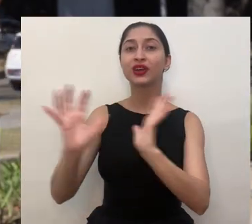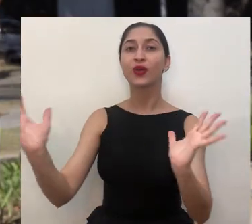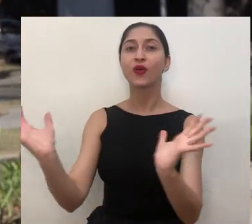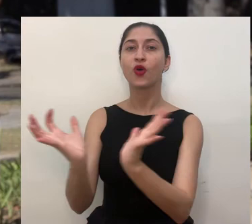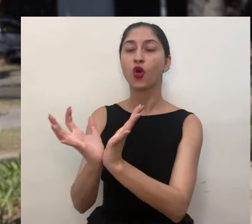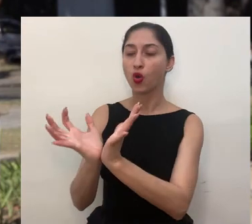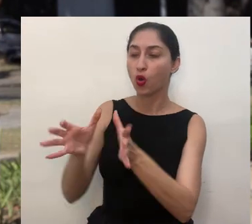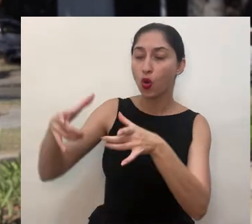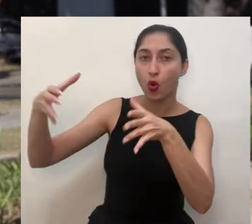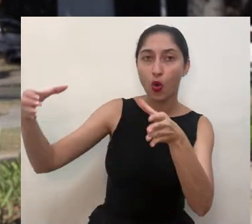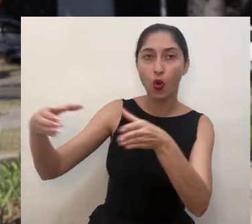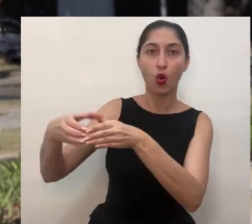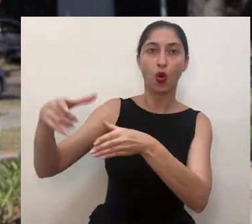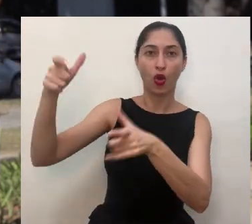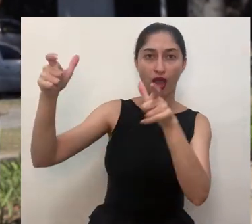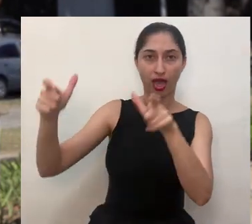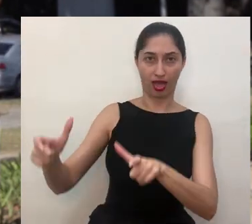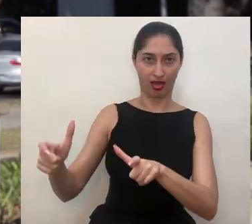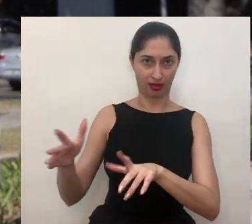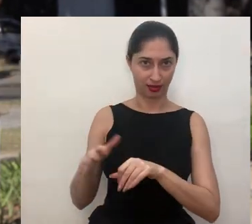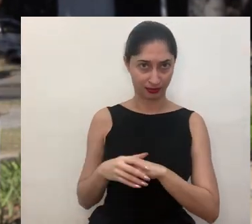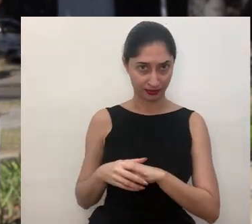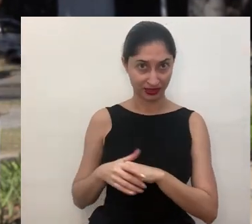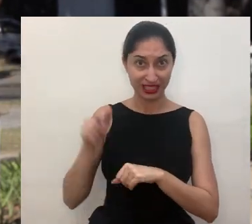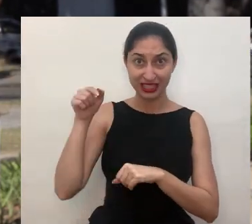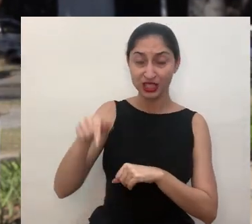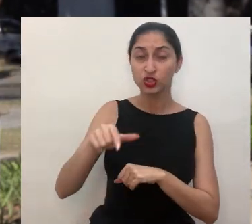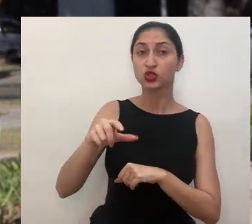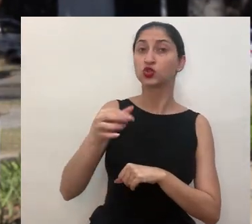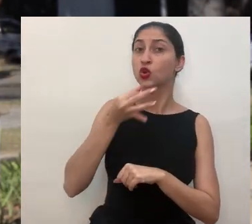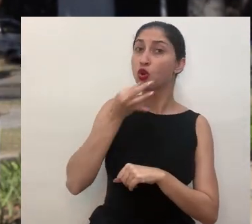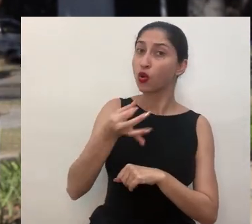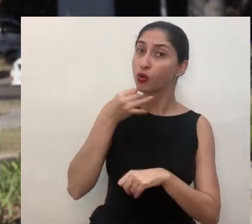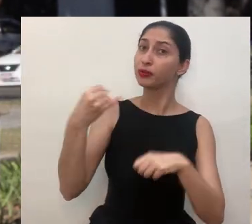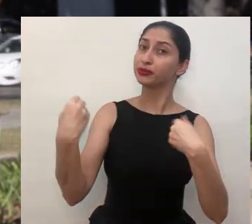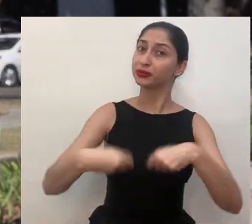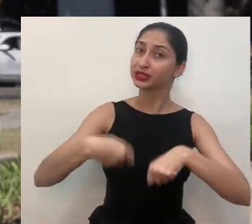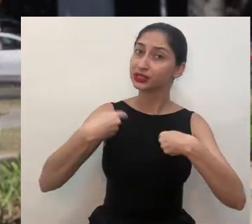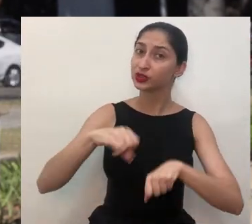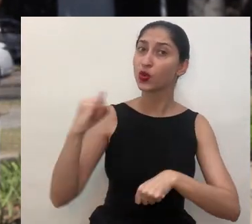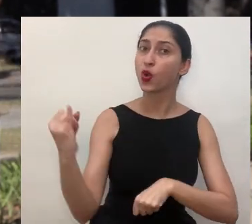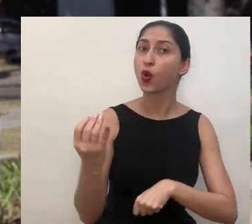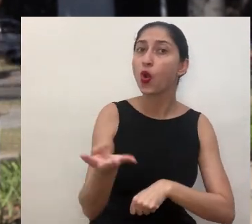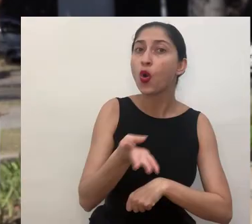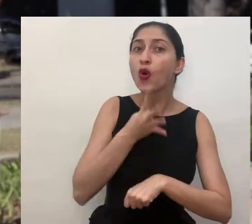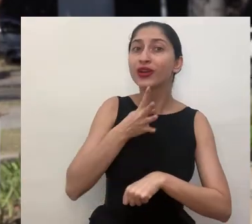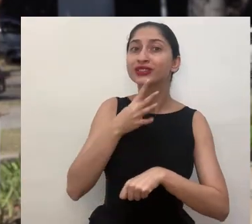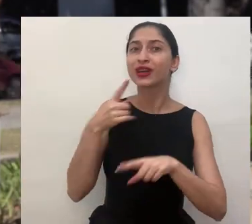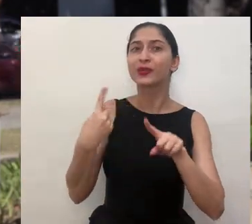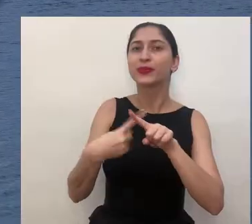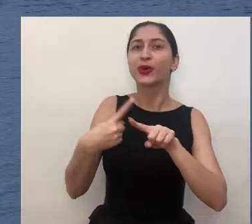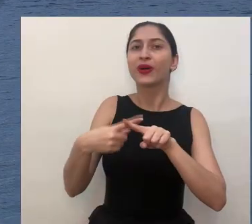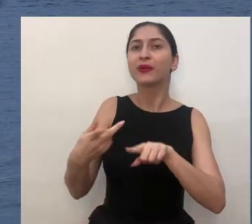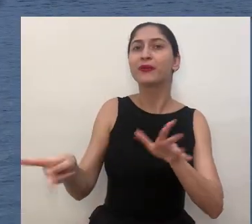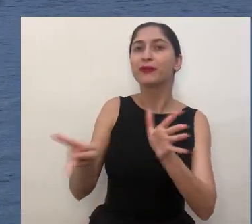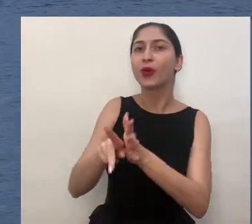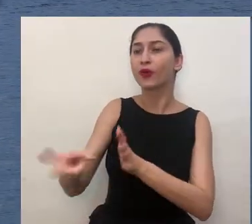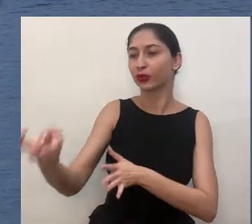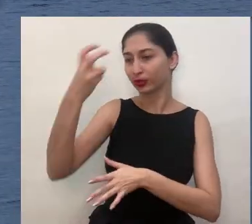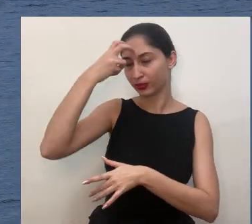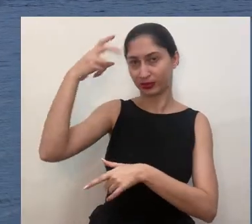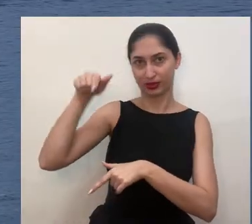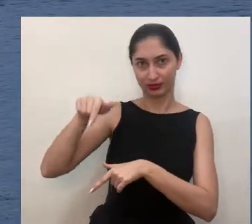E Schafer afirma que esses sons são importantes de serem conhecidos e serem preservados. A